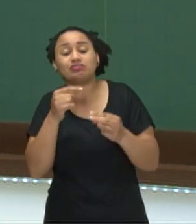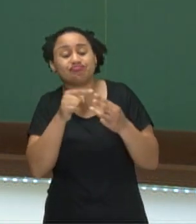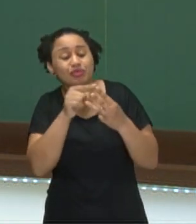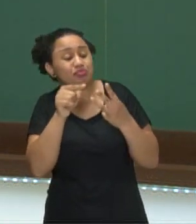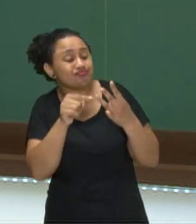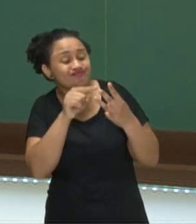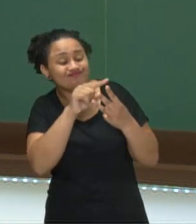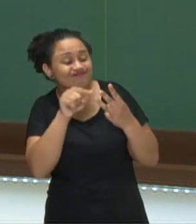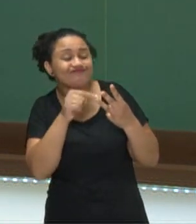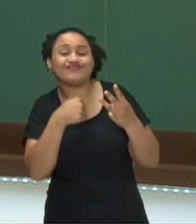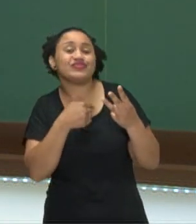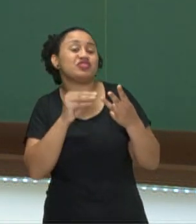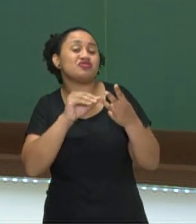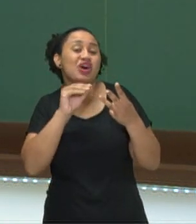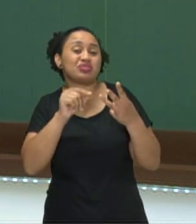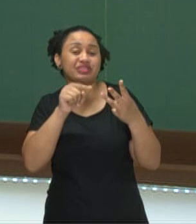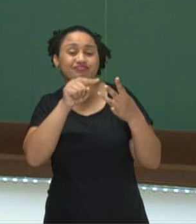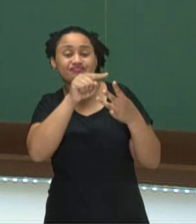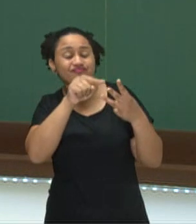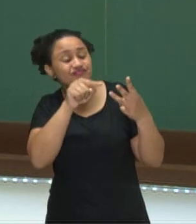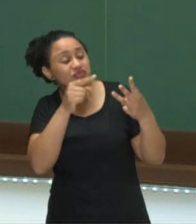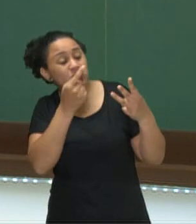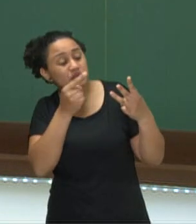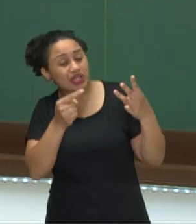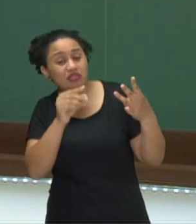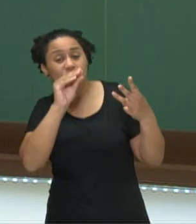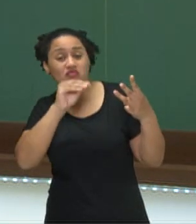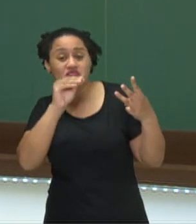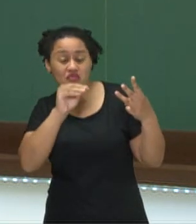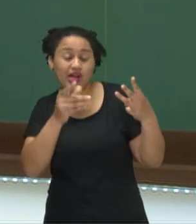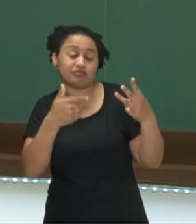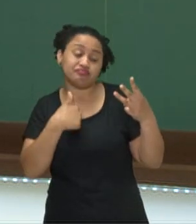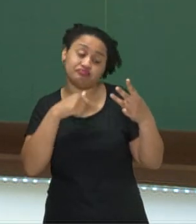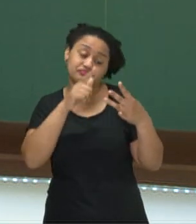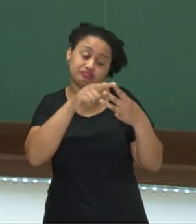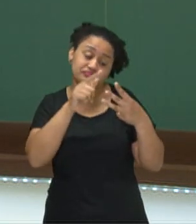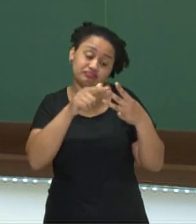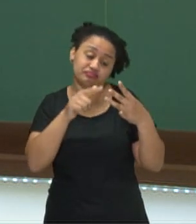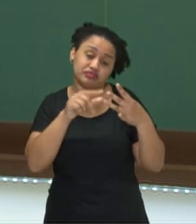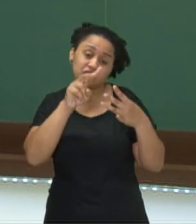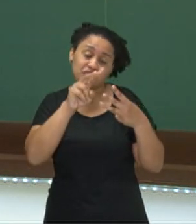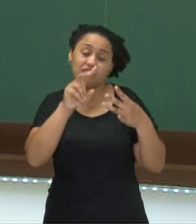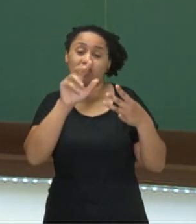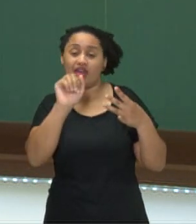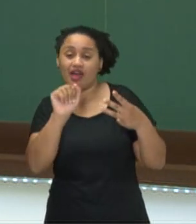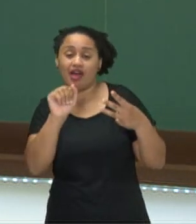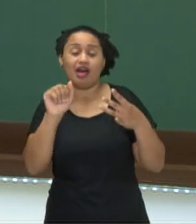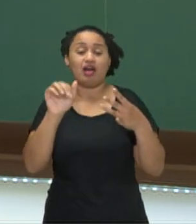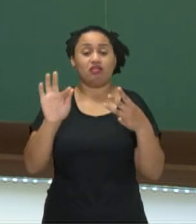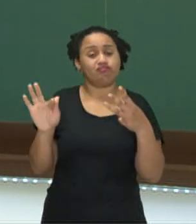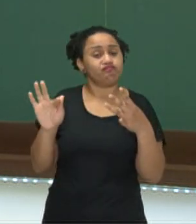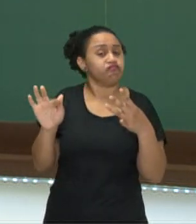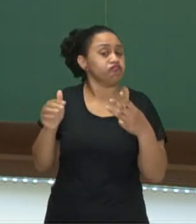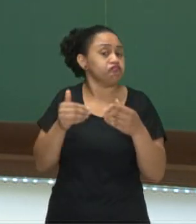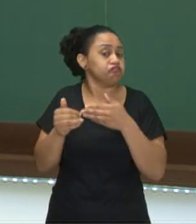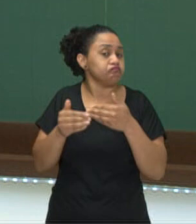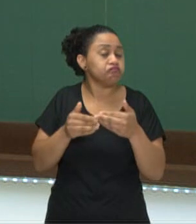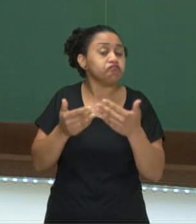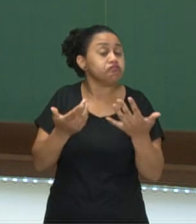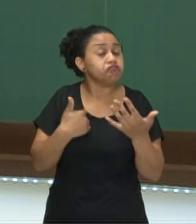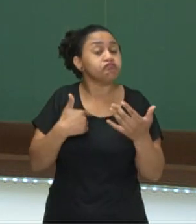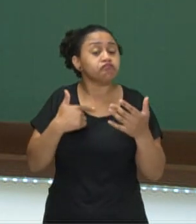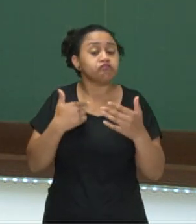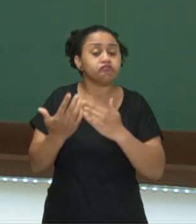uma dessas 3 variáveis, esses 3 valores, ou vértice, ou arestas, ou faces. Isso ela